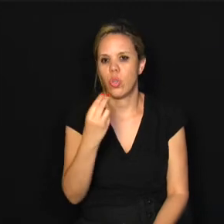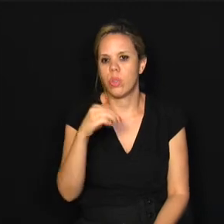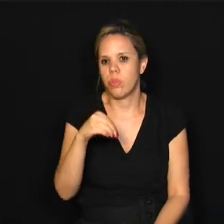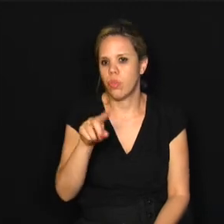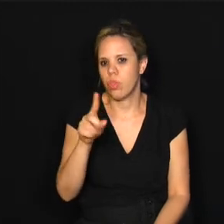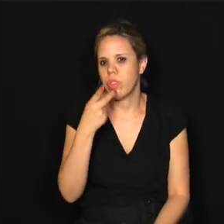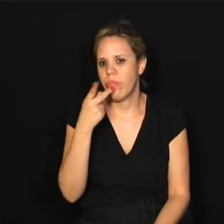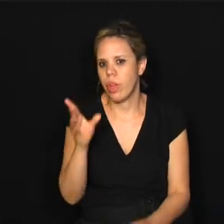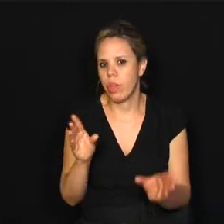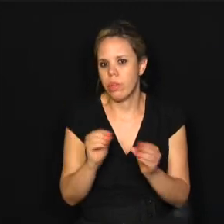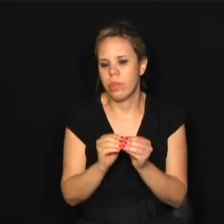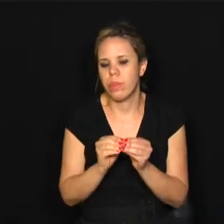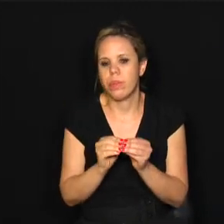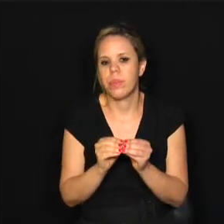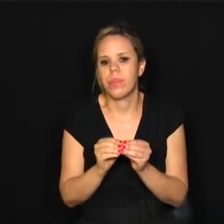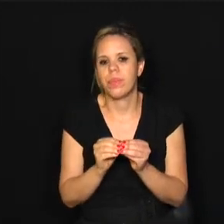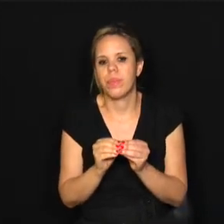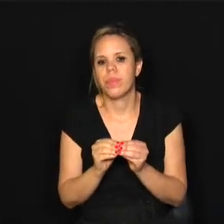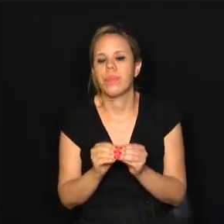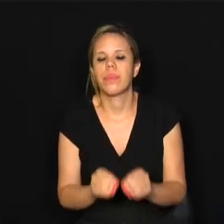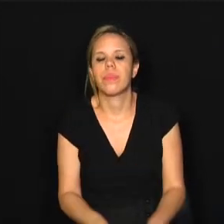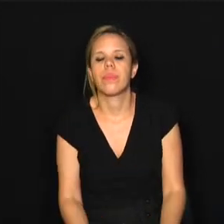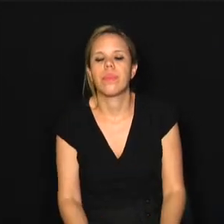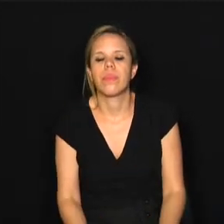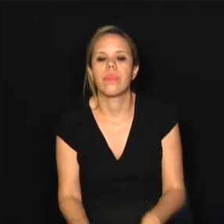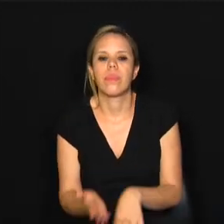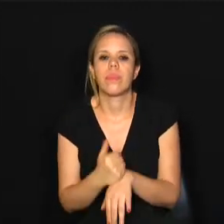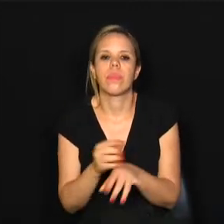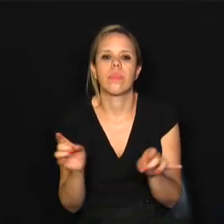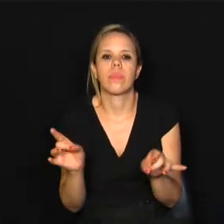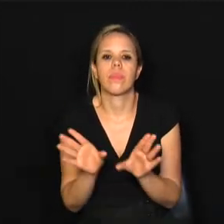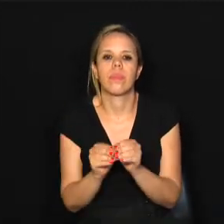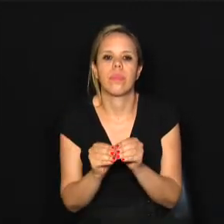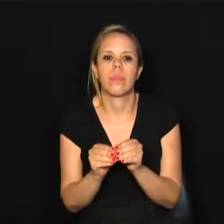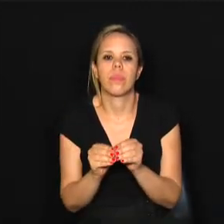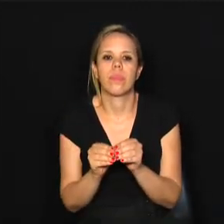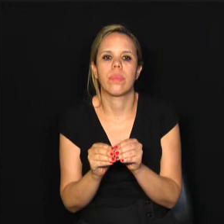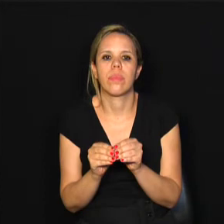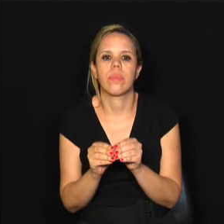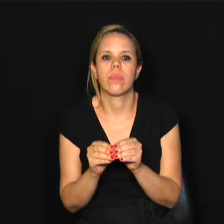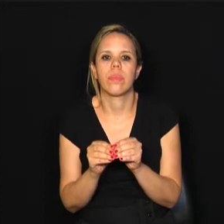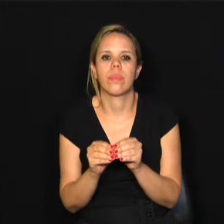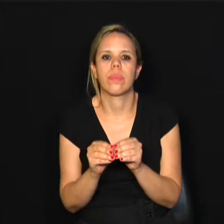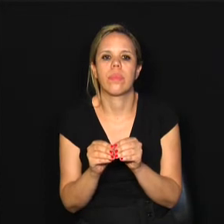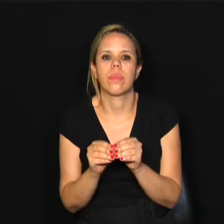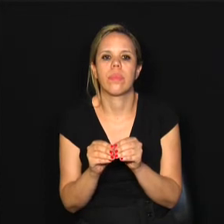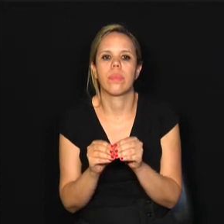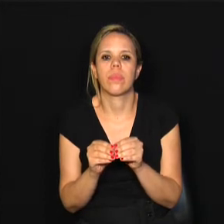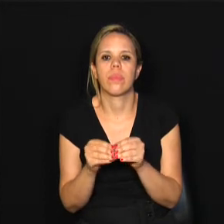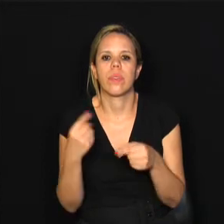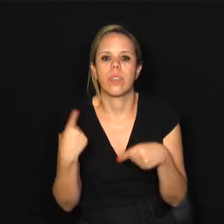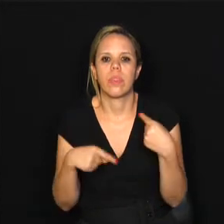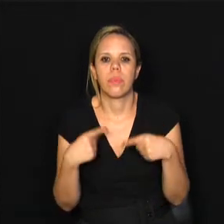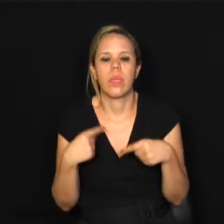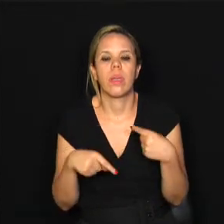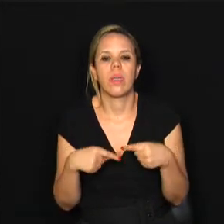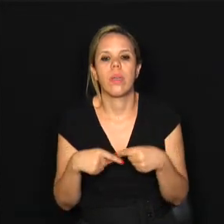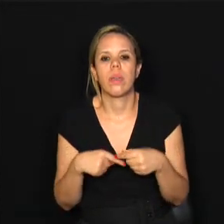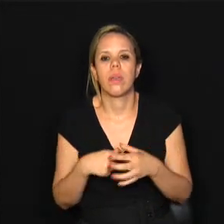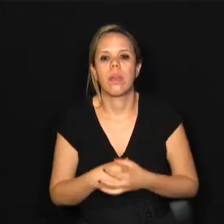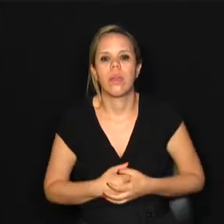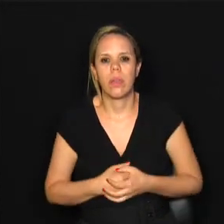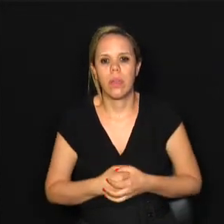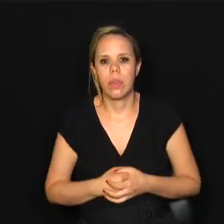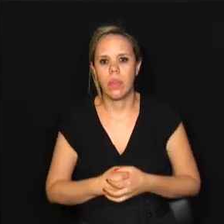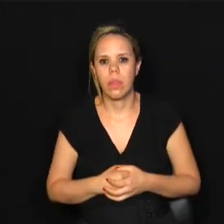vocês pudessem fazer a consideração final antes de nós concluirmos esse nosso debate. A Evelyn pode